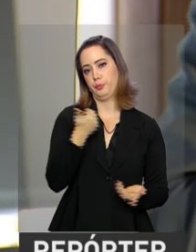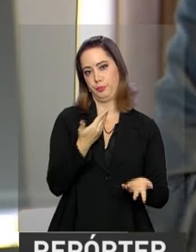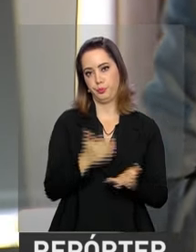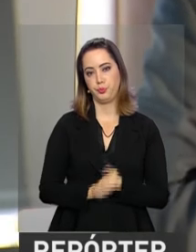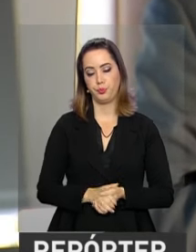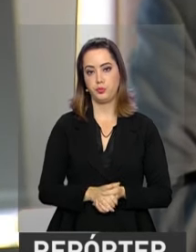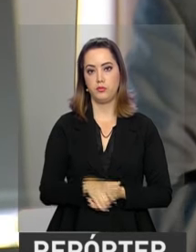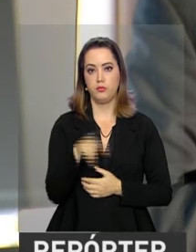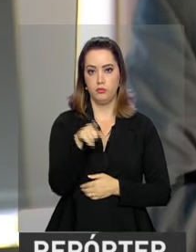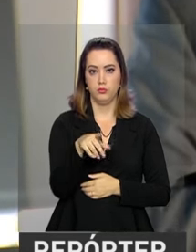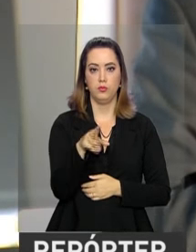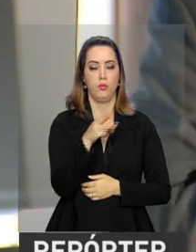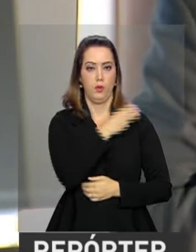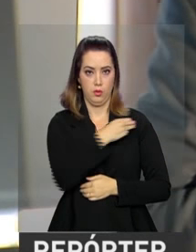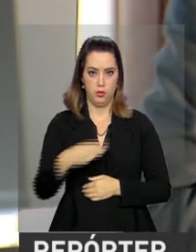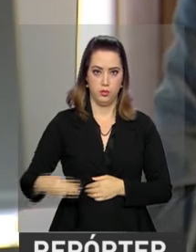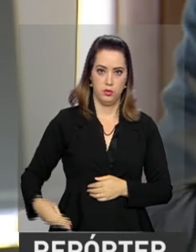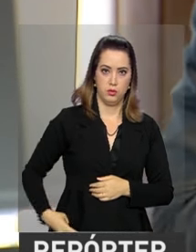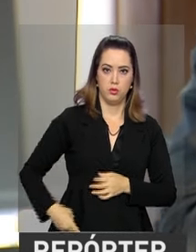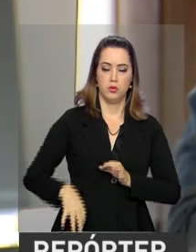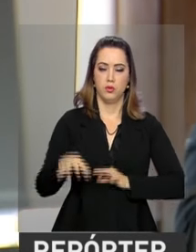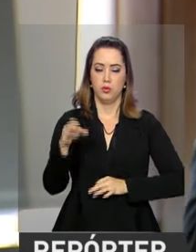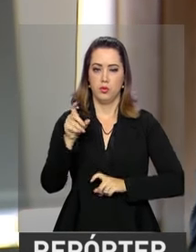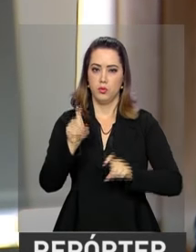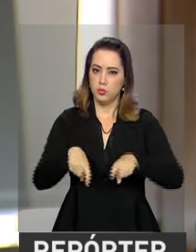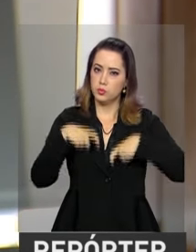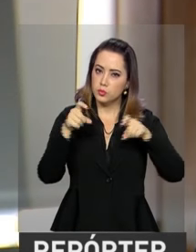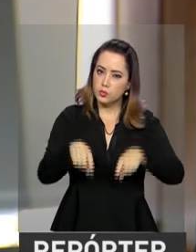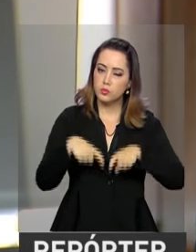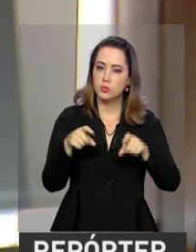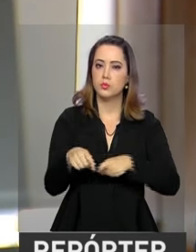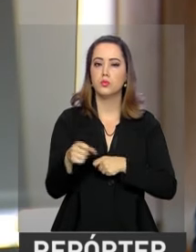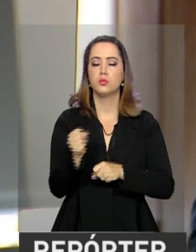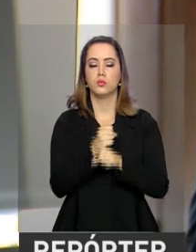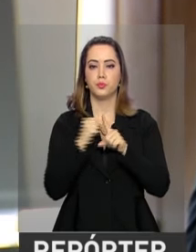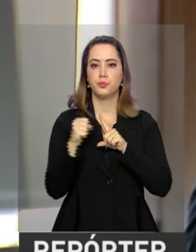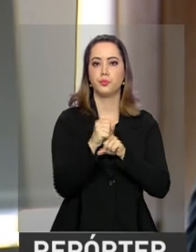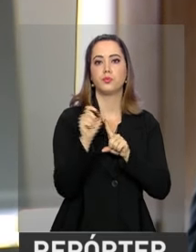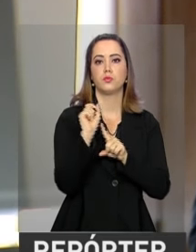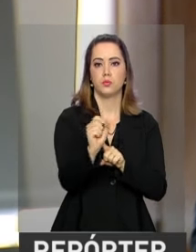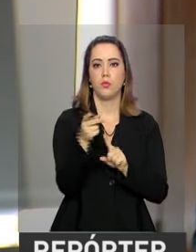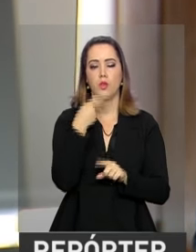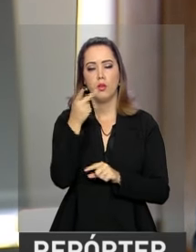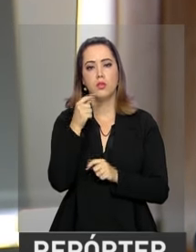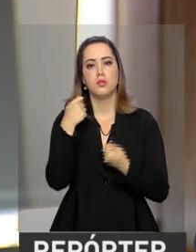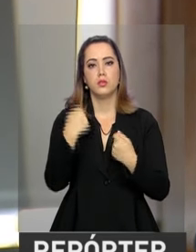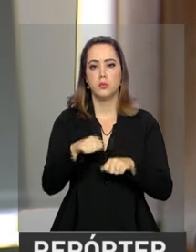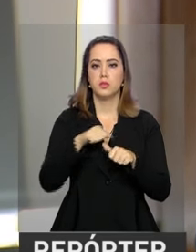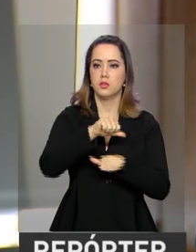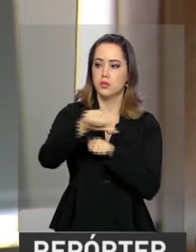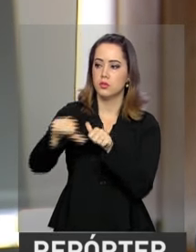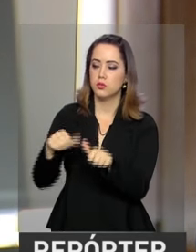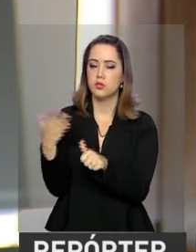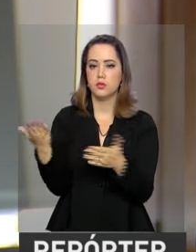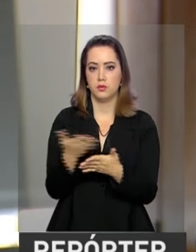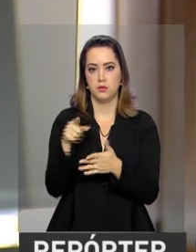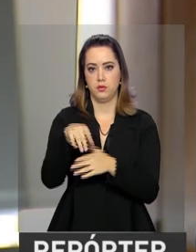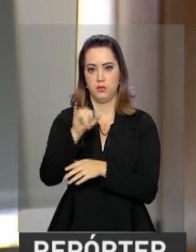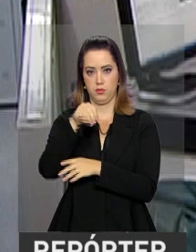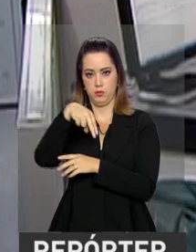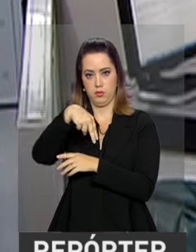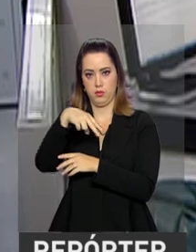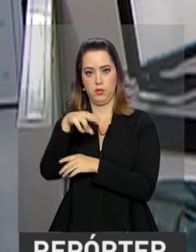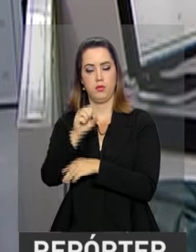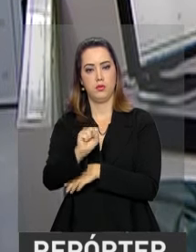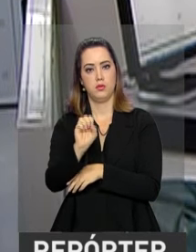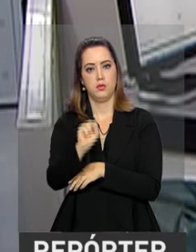ministro do Desenvolvimento Social e Agrário, Osmar Terra, lembrou a transferência da gestão do INSS para sua pasta. Ele lembrou